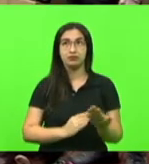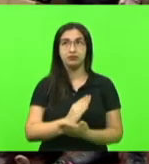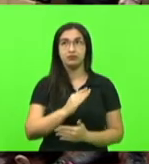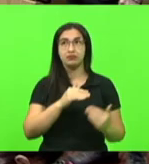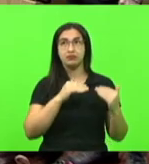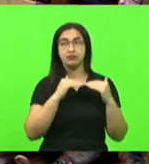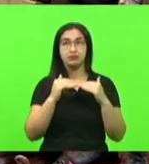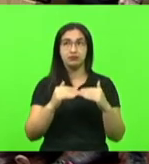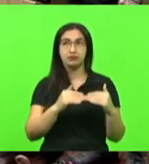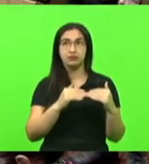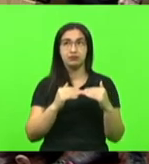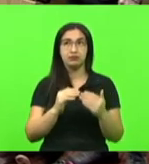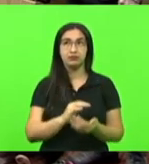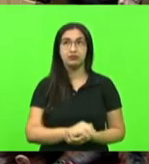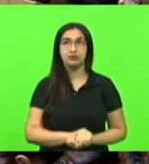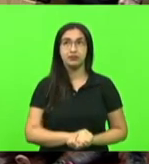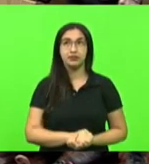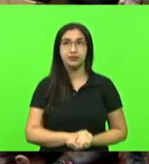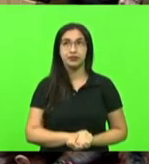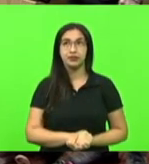Aprovado por unanimidade.